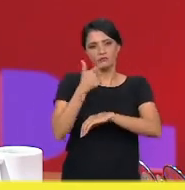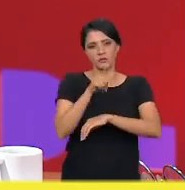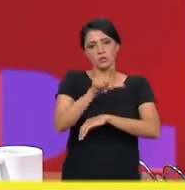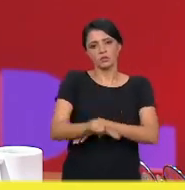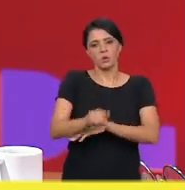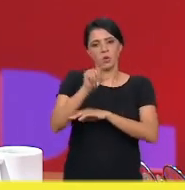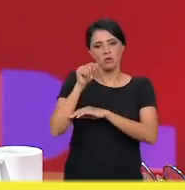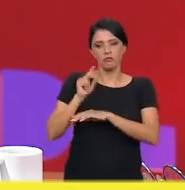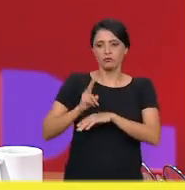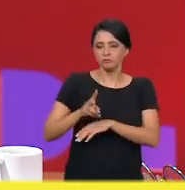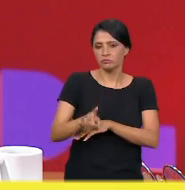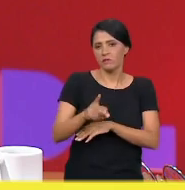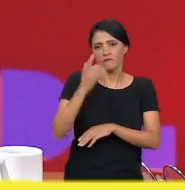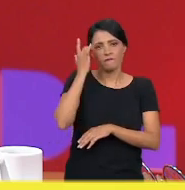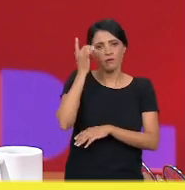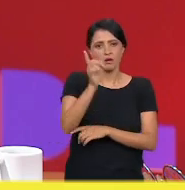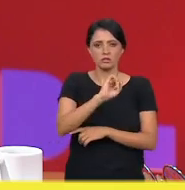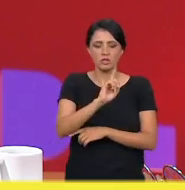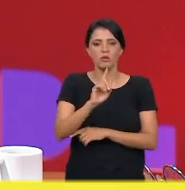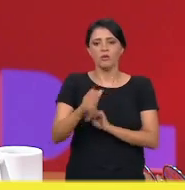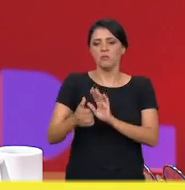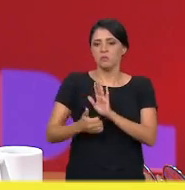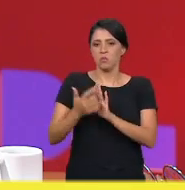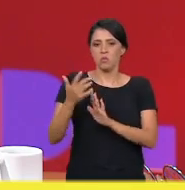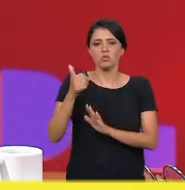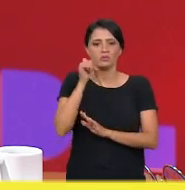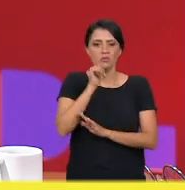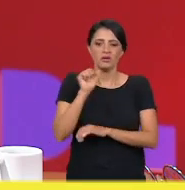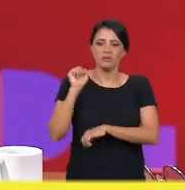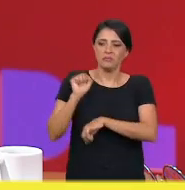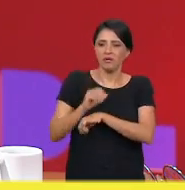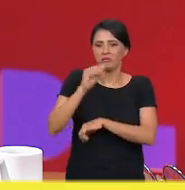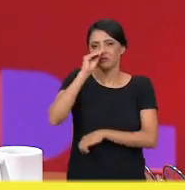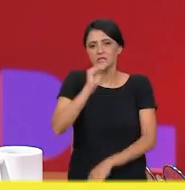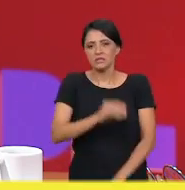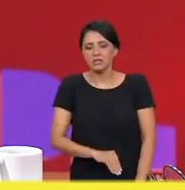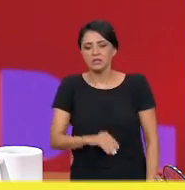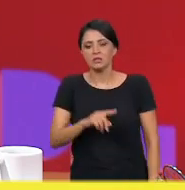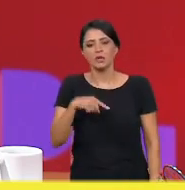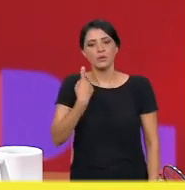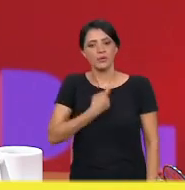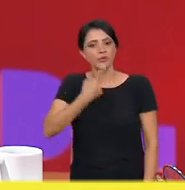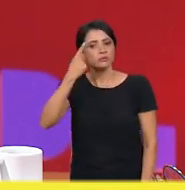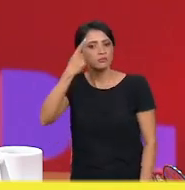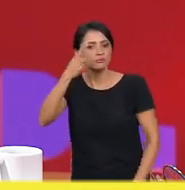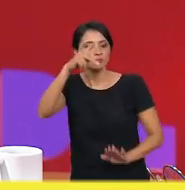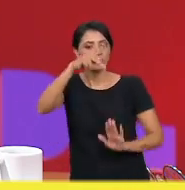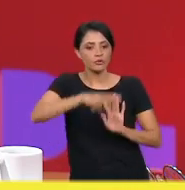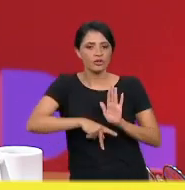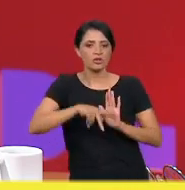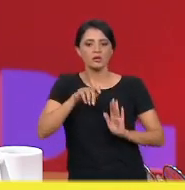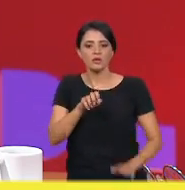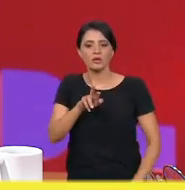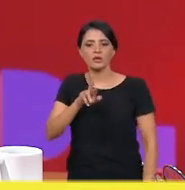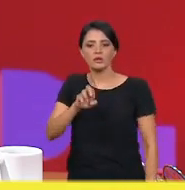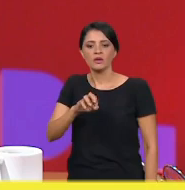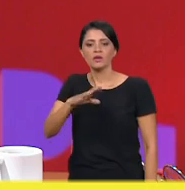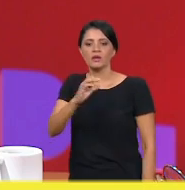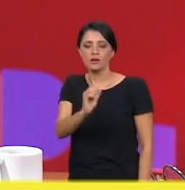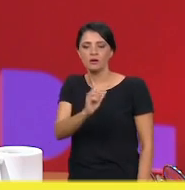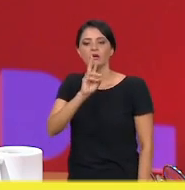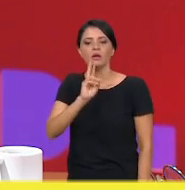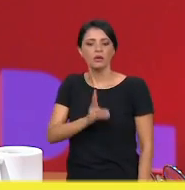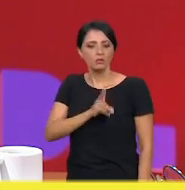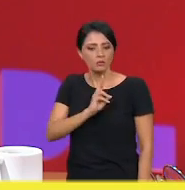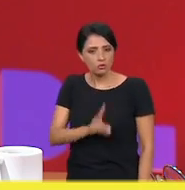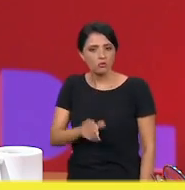mas não é fácil. Muitas desistem pelo caminho, né? Então, a nossa ideia também com esse projeto Eureka é manter a